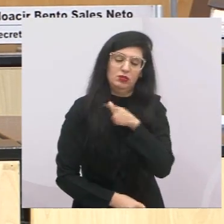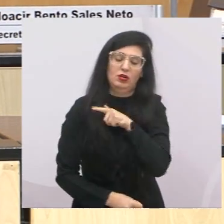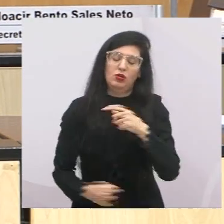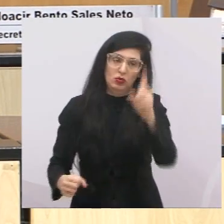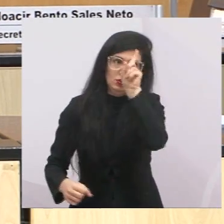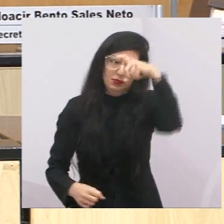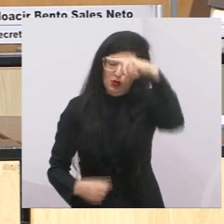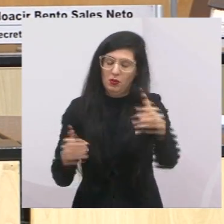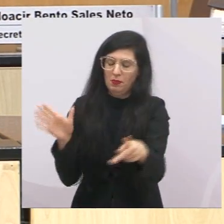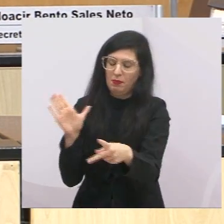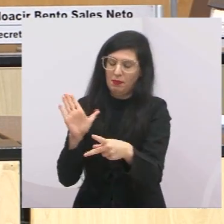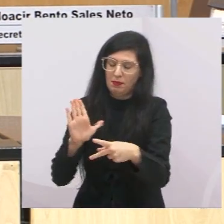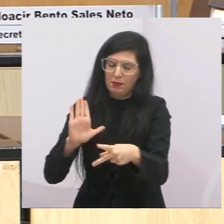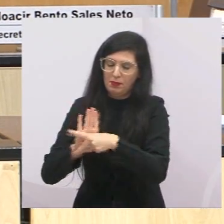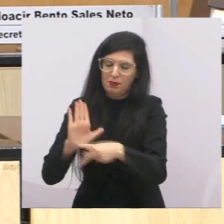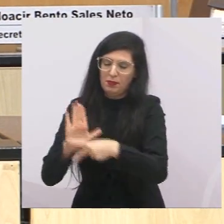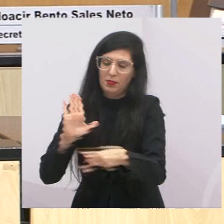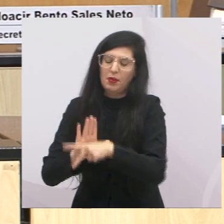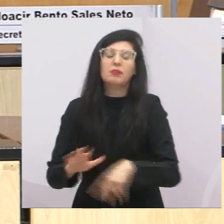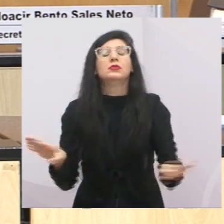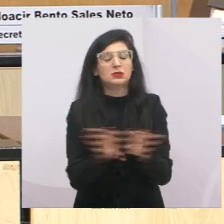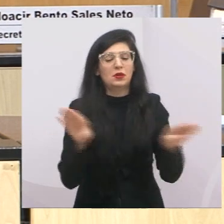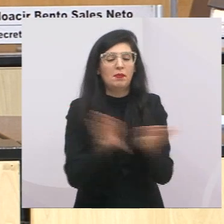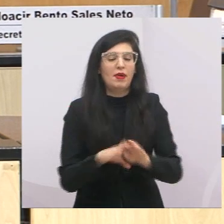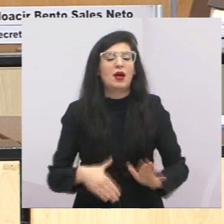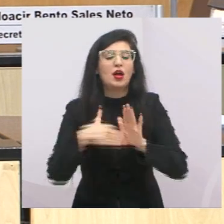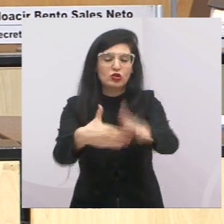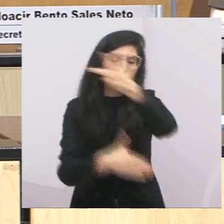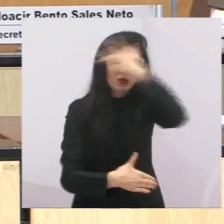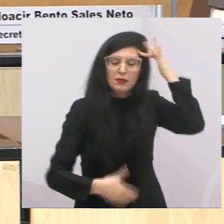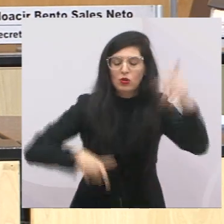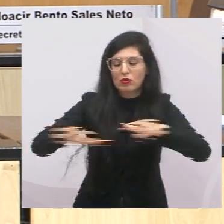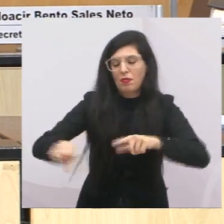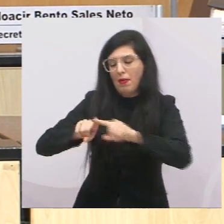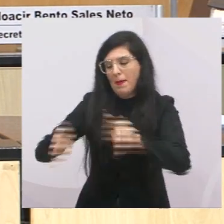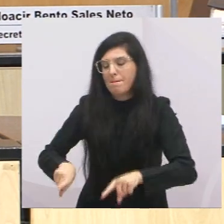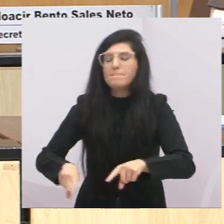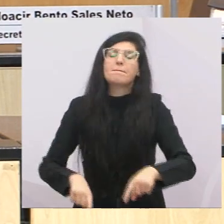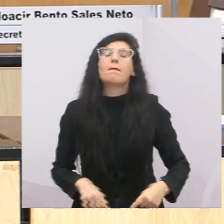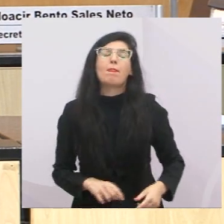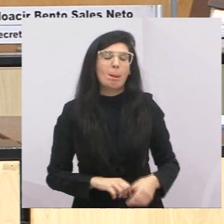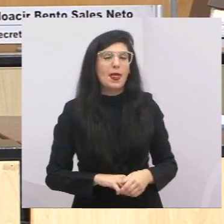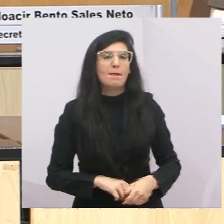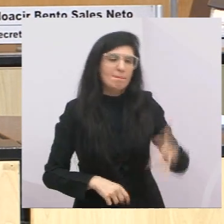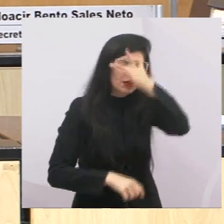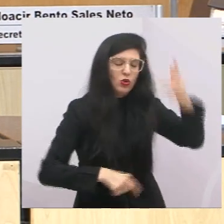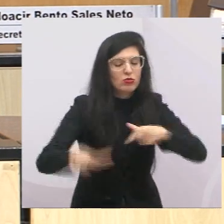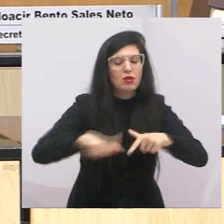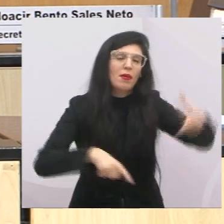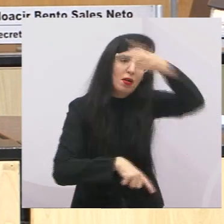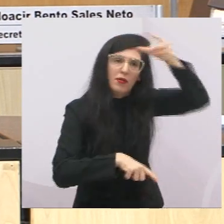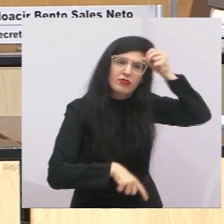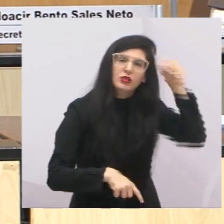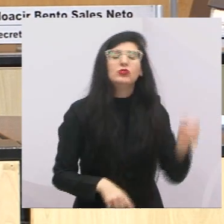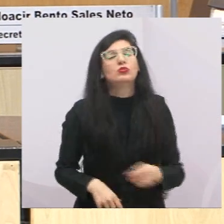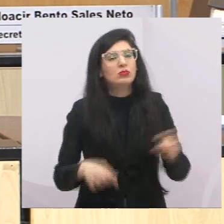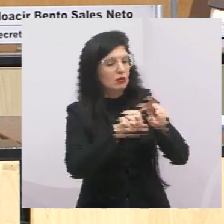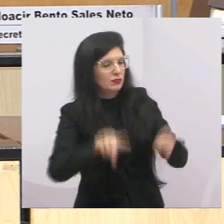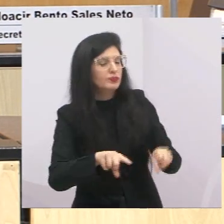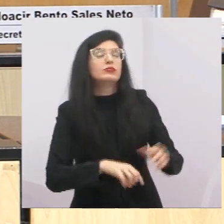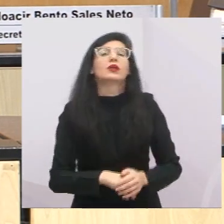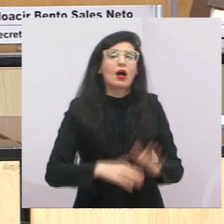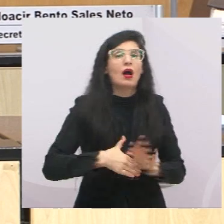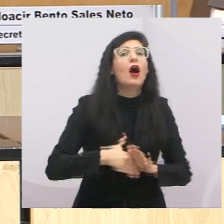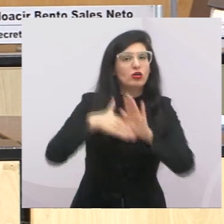alta complexidade, o Hospital Servidor Público Estadual, instalada na capital, sendo o maior hospital da rede ANSP